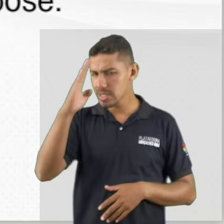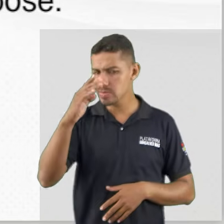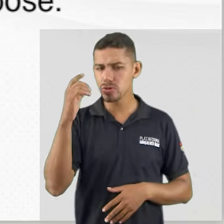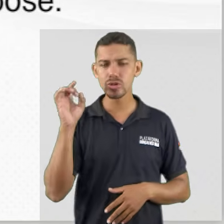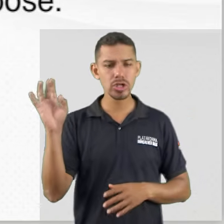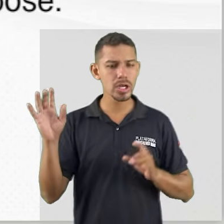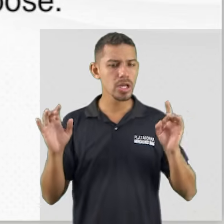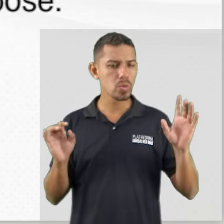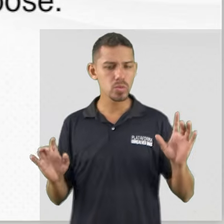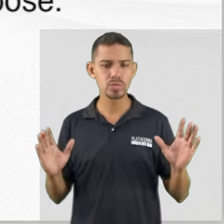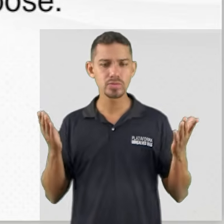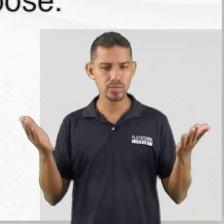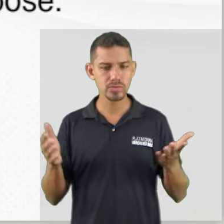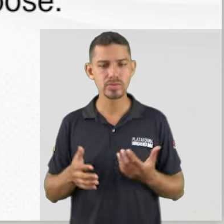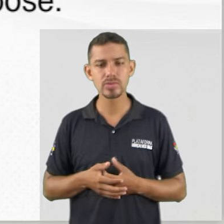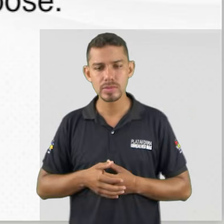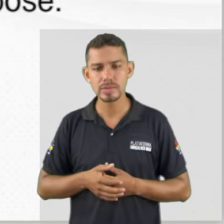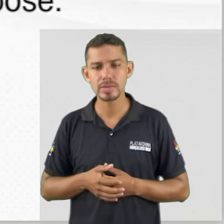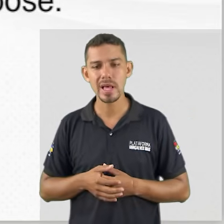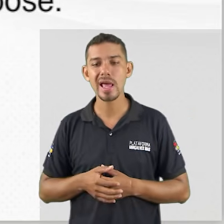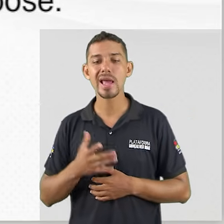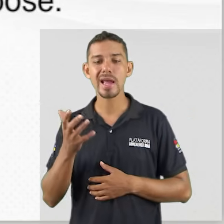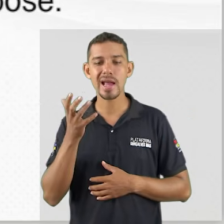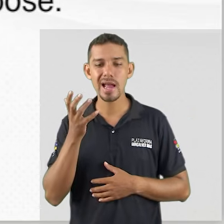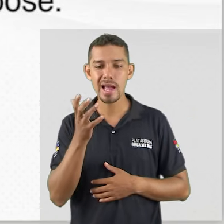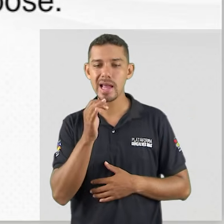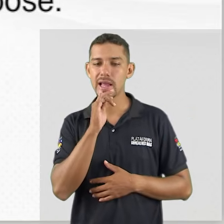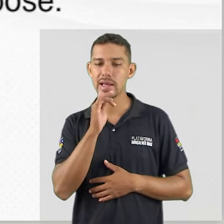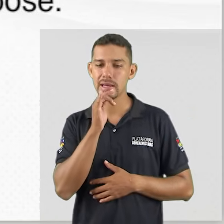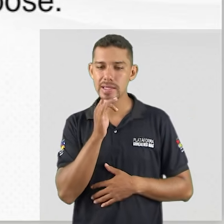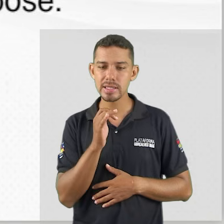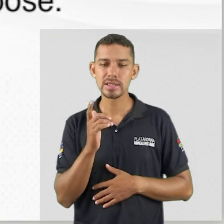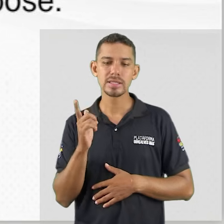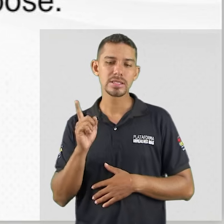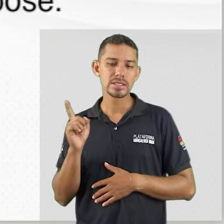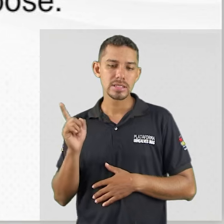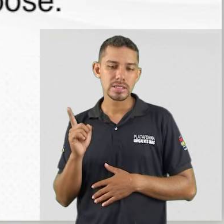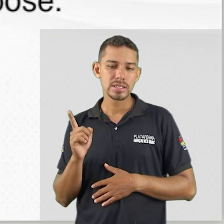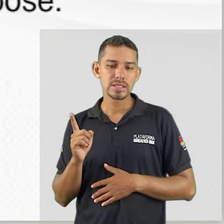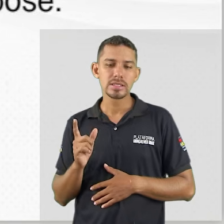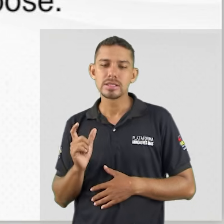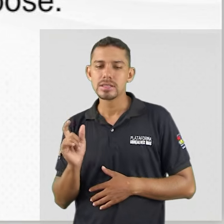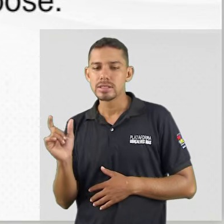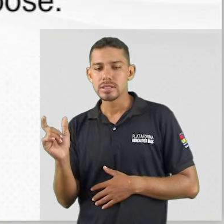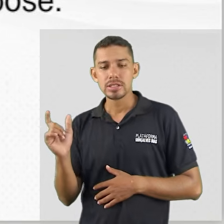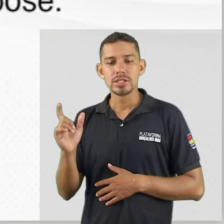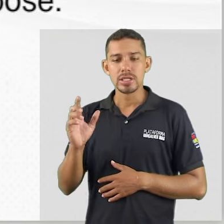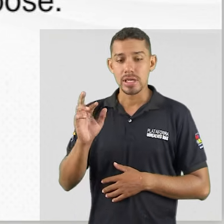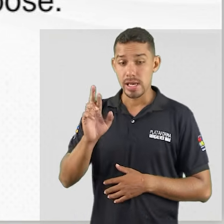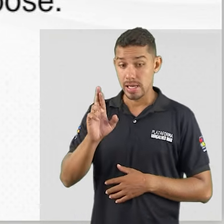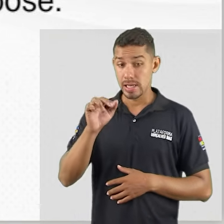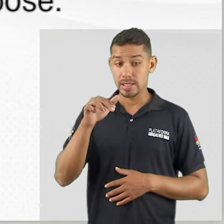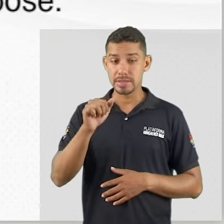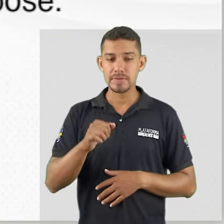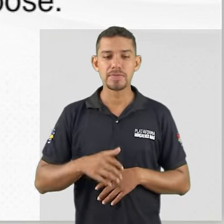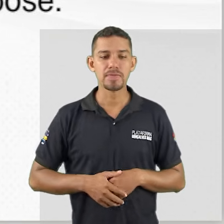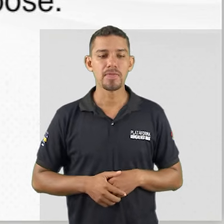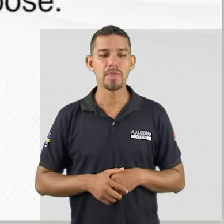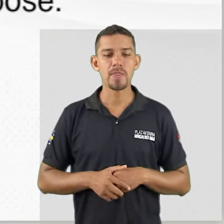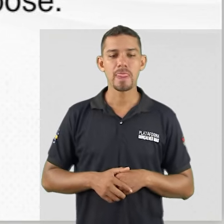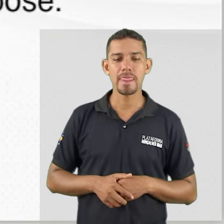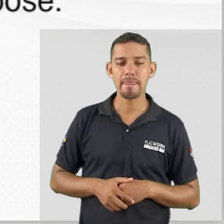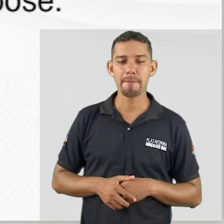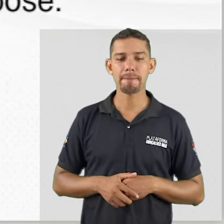de cada um, né? Então, ele quer saber a estrutura ali do nucleotídeo do DNA e do RNA. Vamos lá, letra